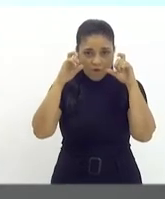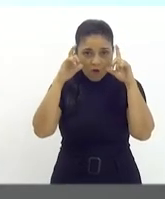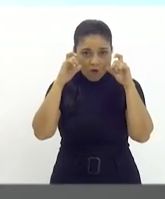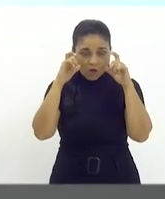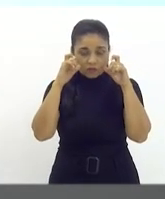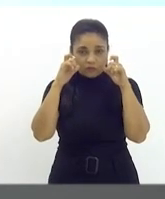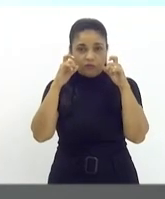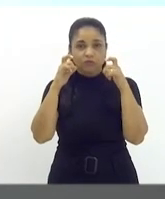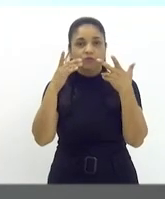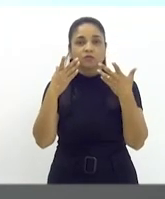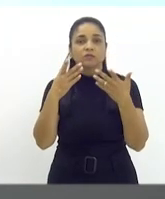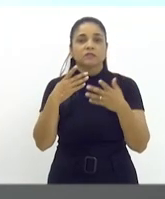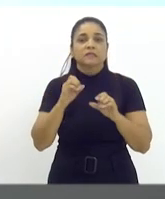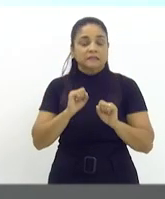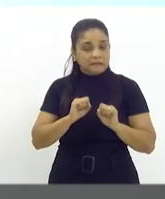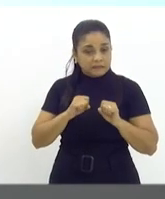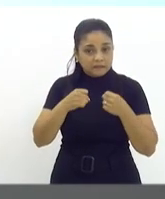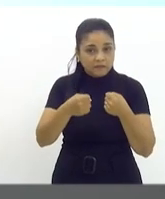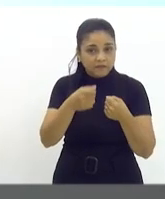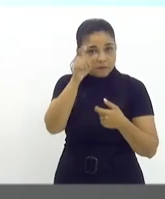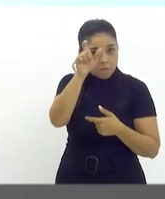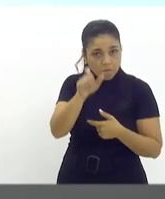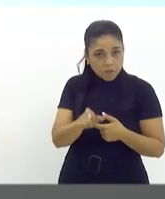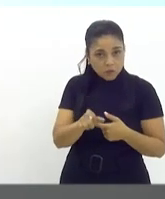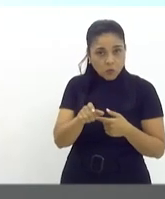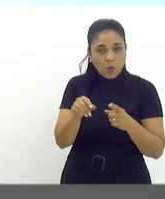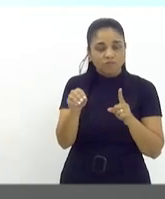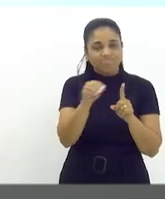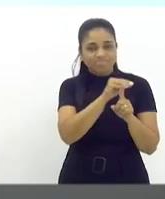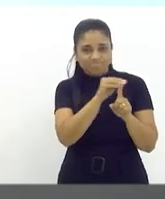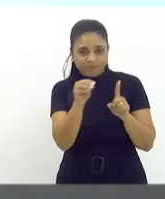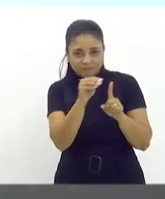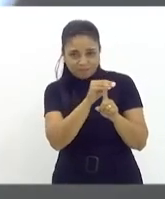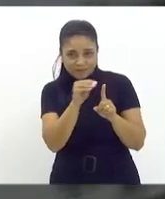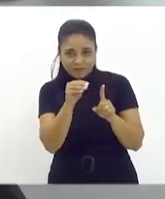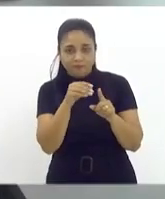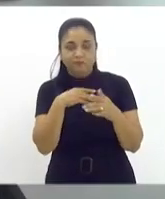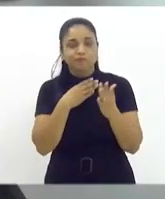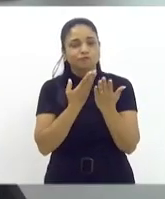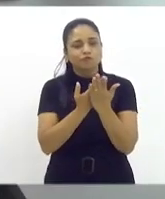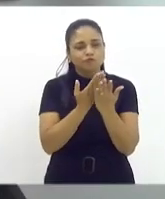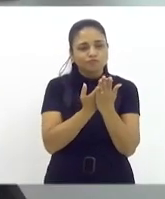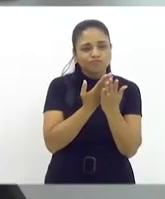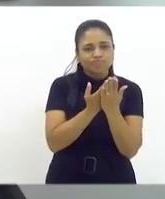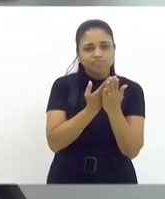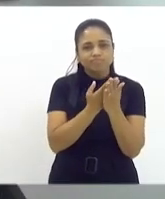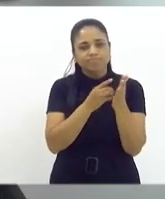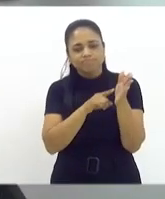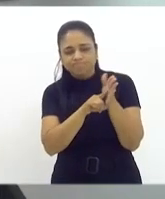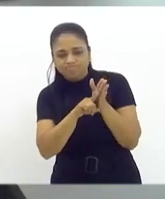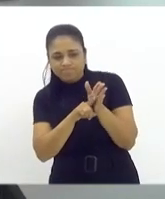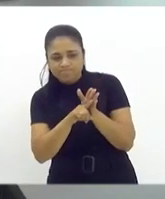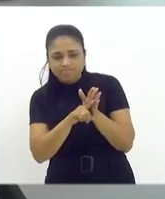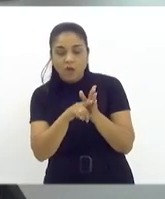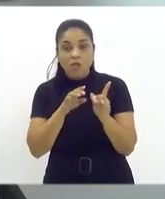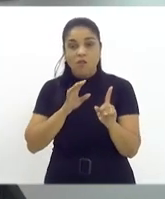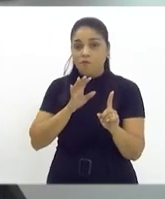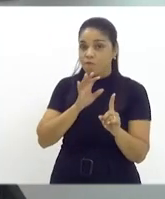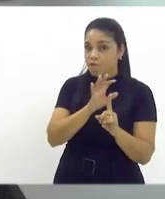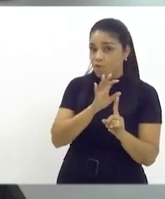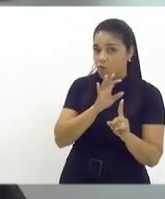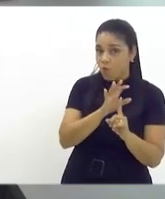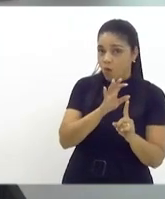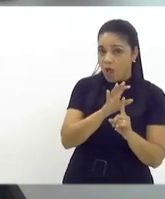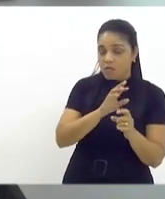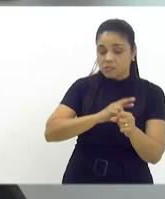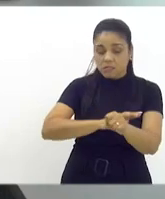de fotos defesa de pessoas em situação de vulnerabilidade estudar a possibilidade de influência da questão